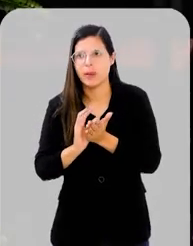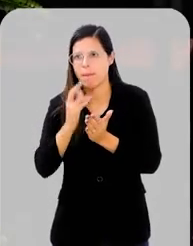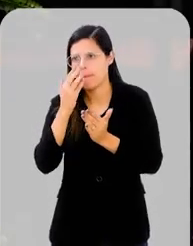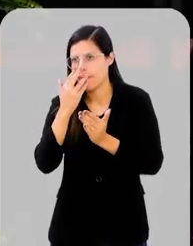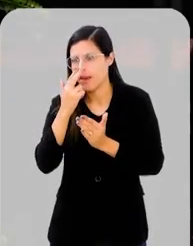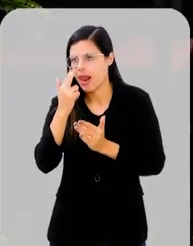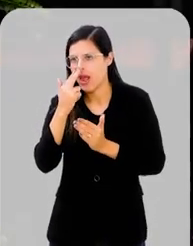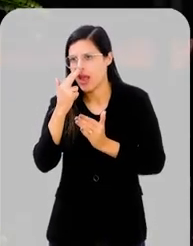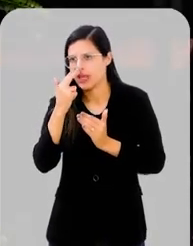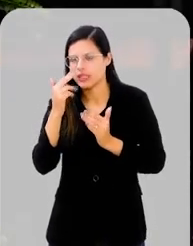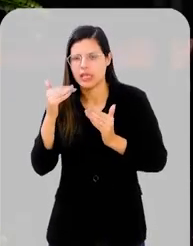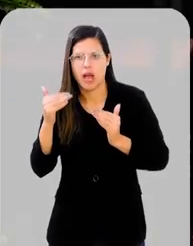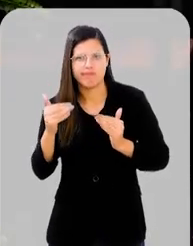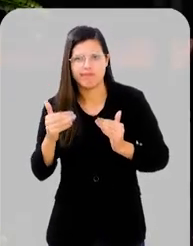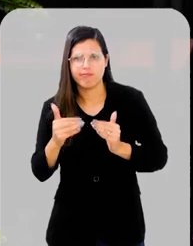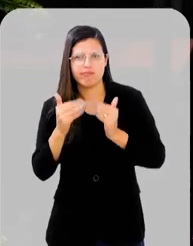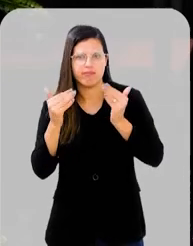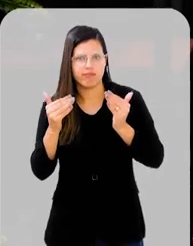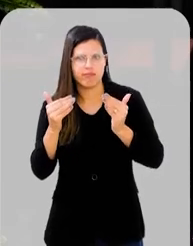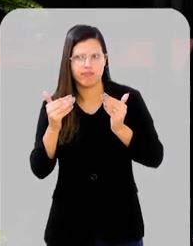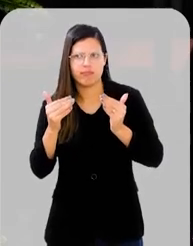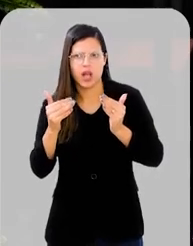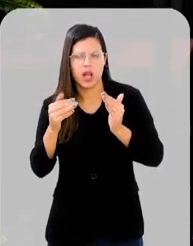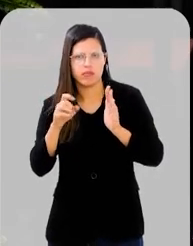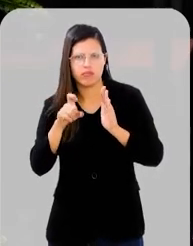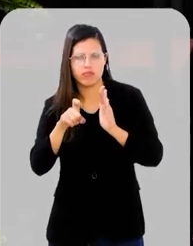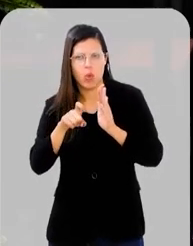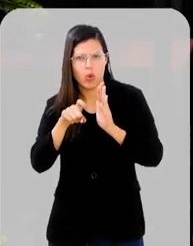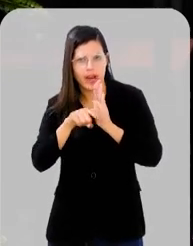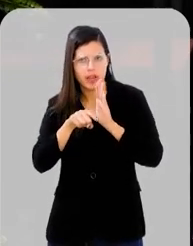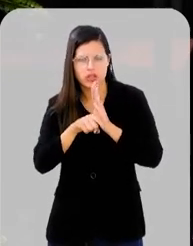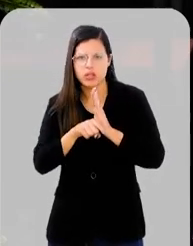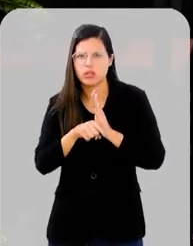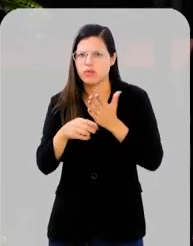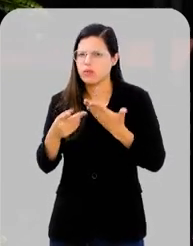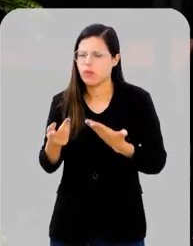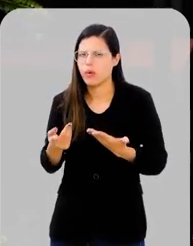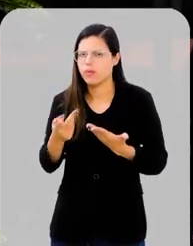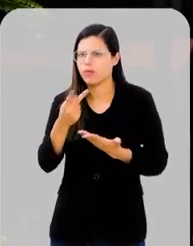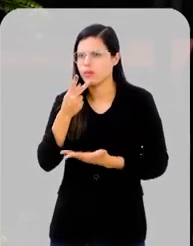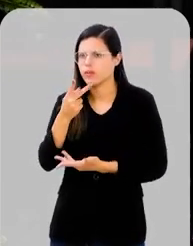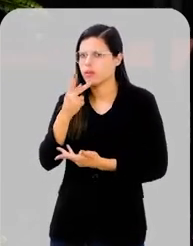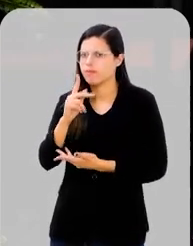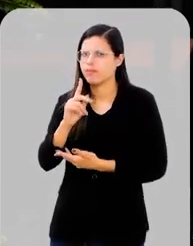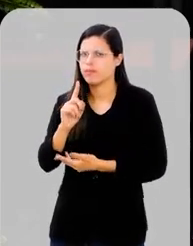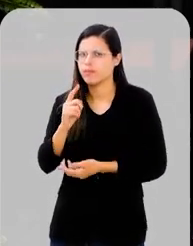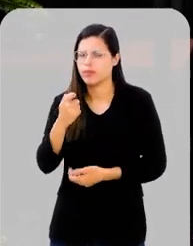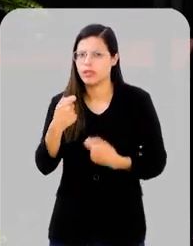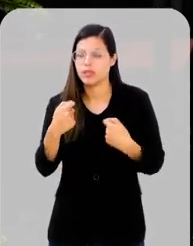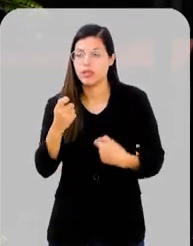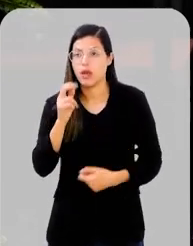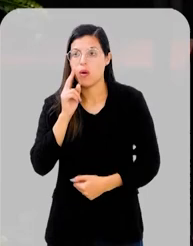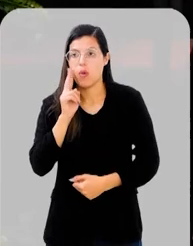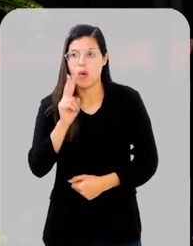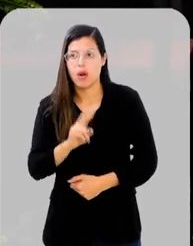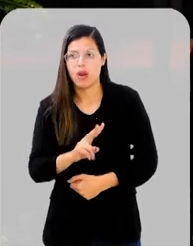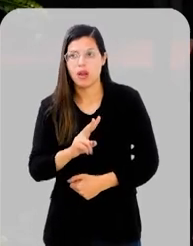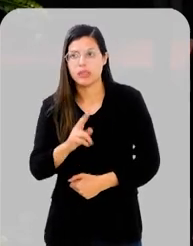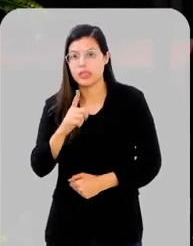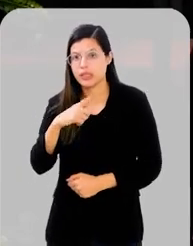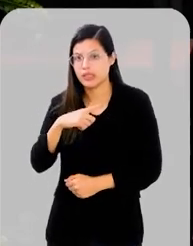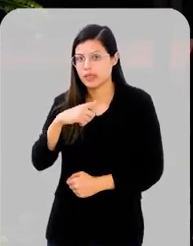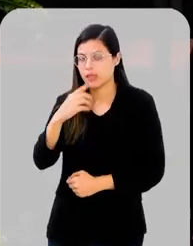de que não tá batendo tá no deve est no vermelho quer dizer não e e isso eu disse para para eles gente nós precisamos agora olhar